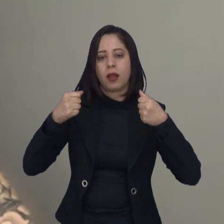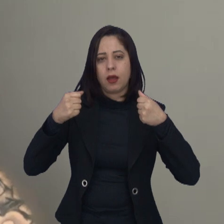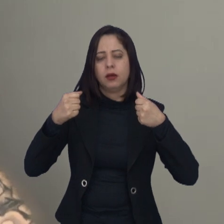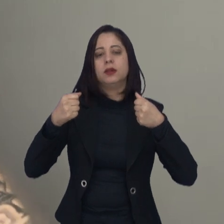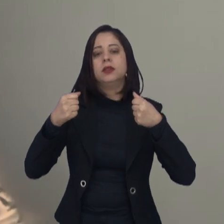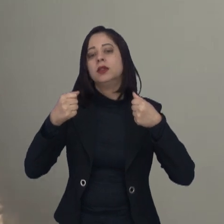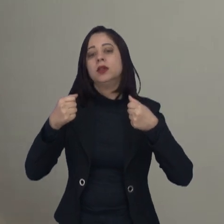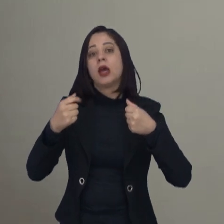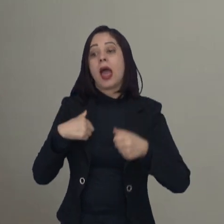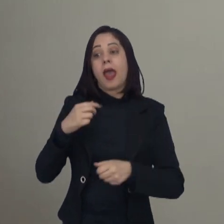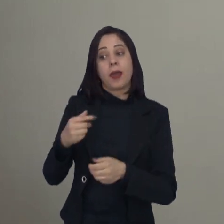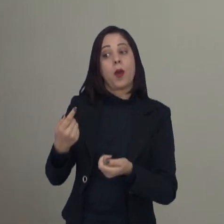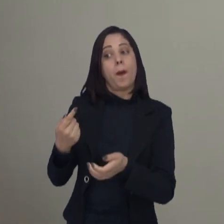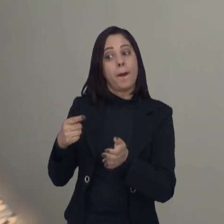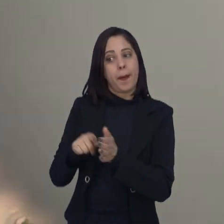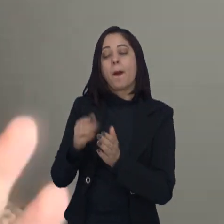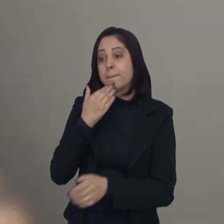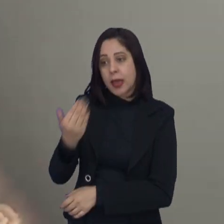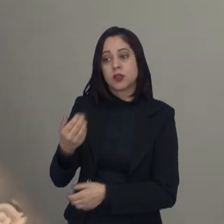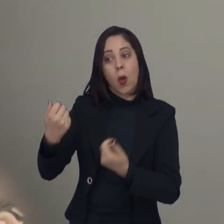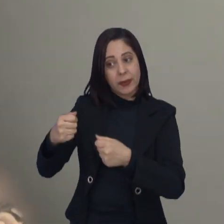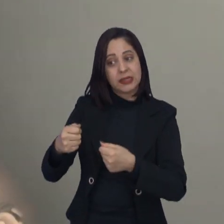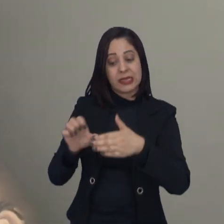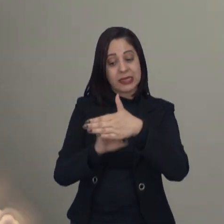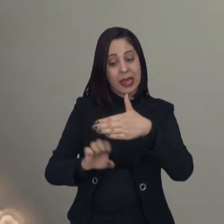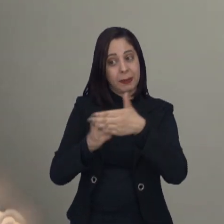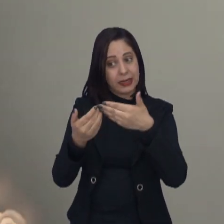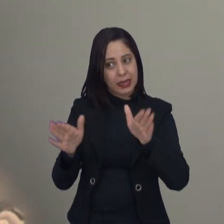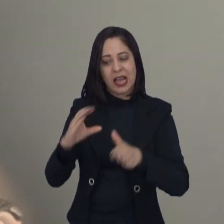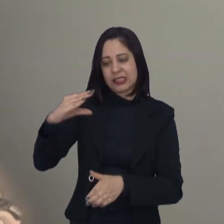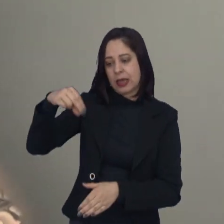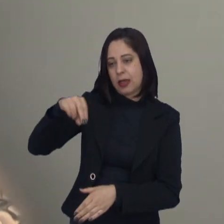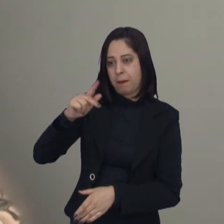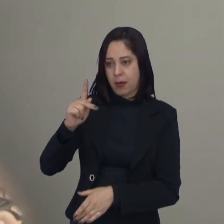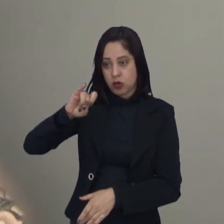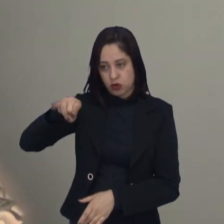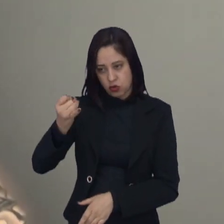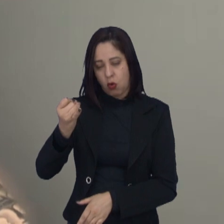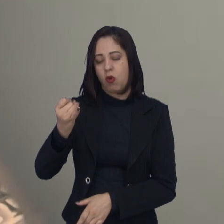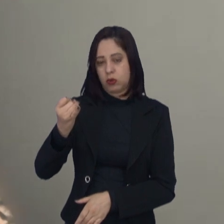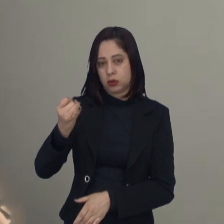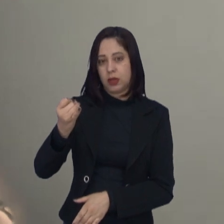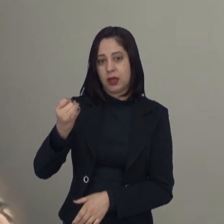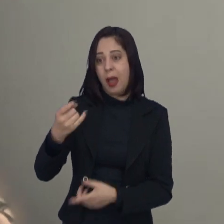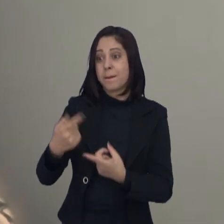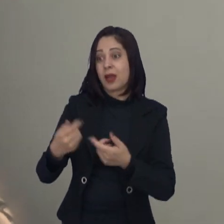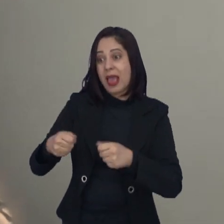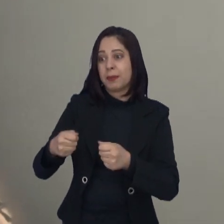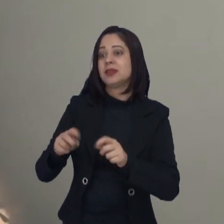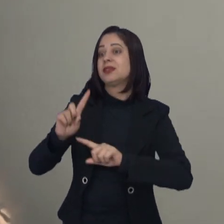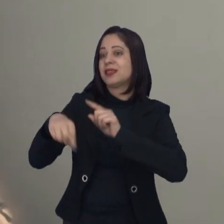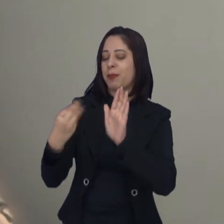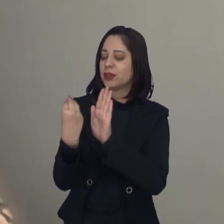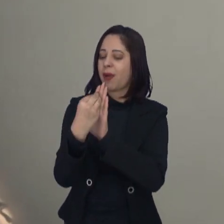que a influencer abra uma empresa, tá? Seja ela qualquer correspondência quanto à sua atividade, mas para poder fazer as declarações, porque a